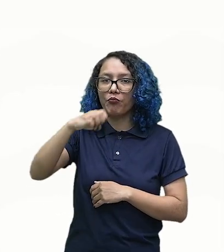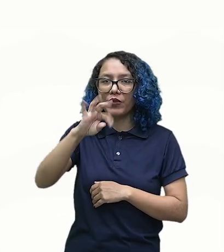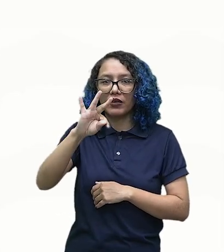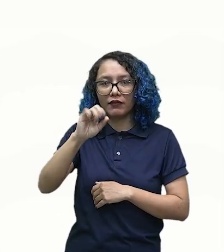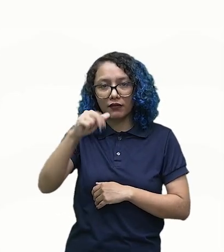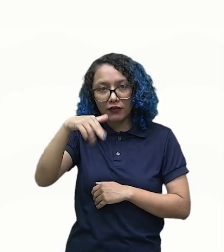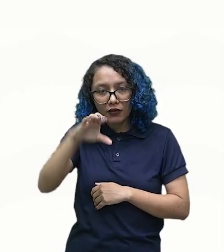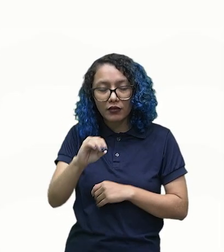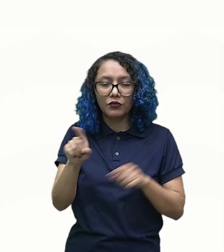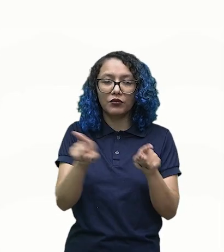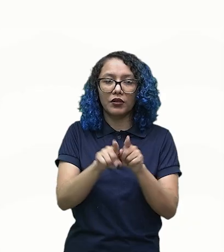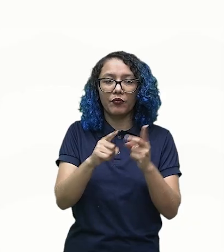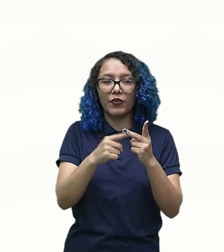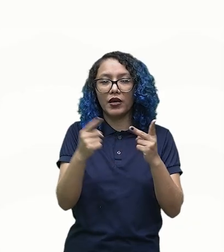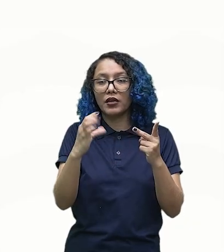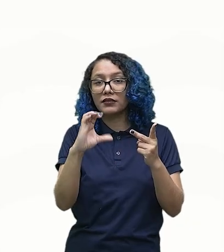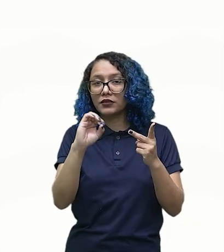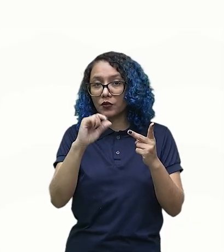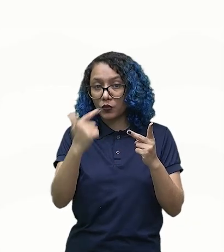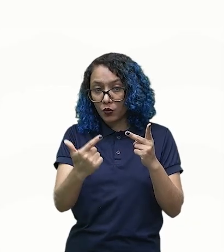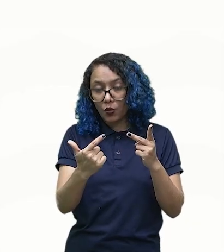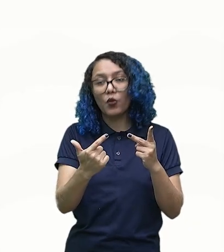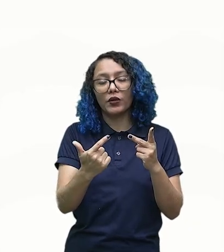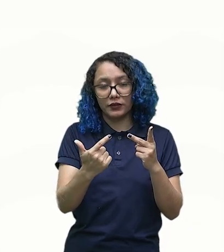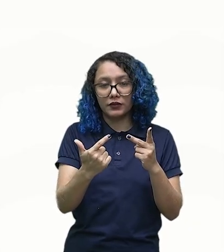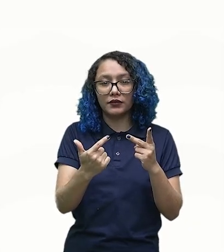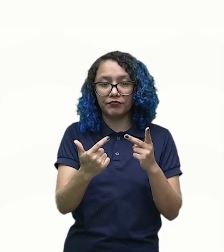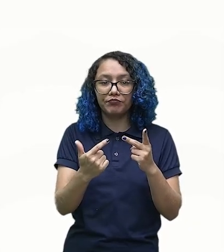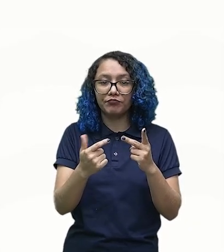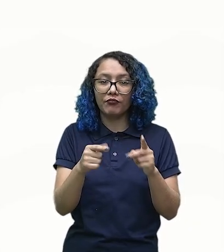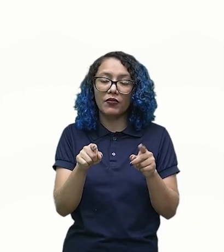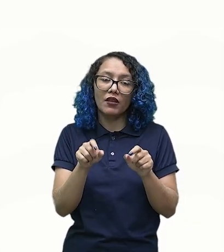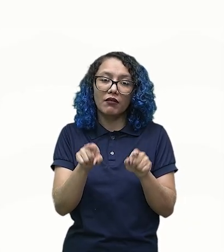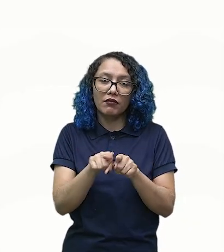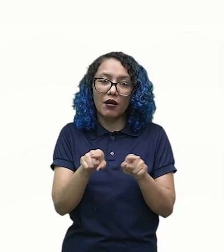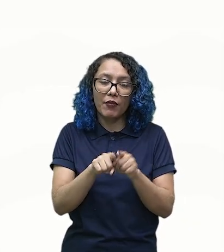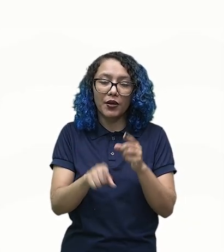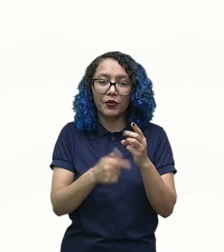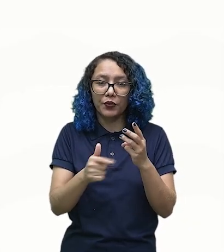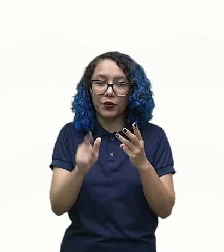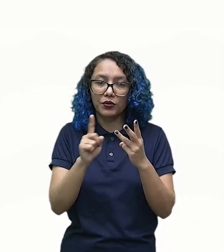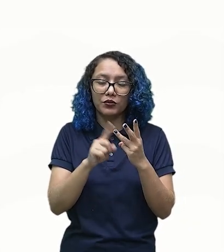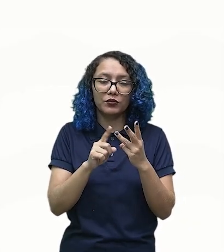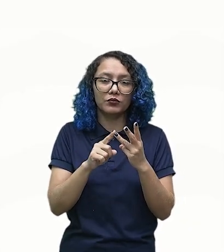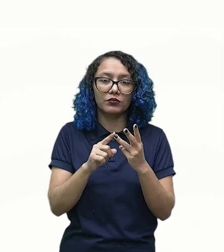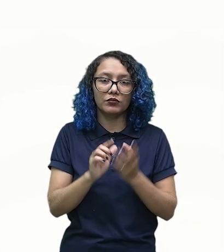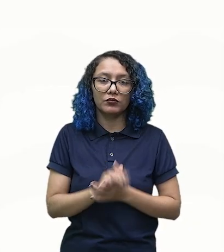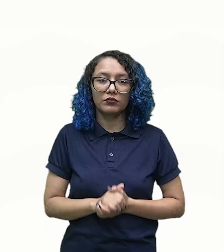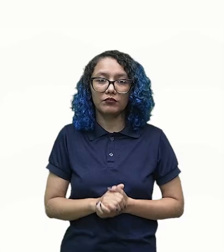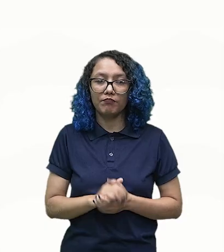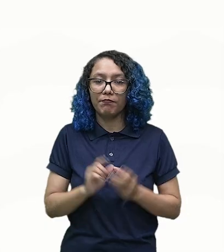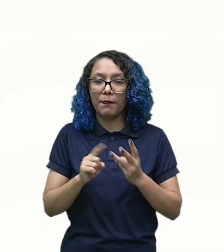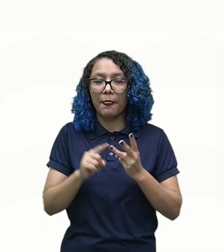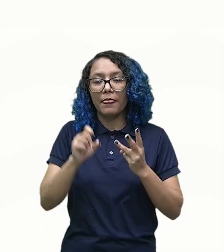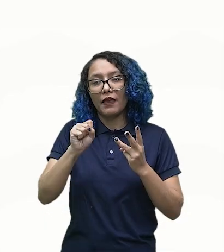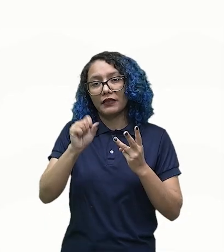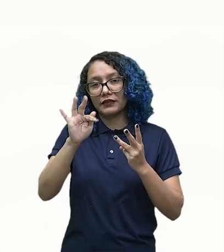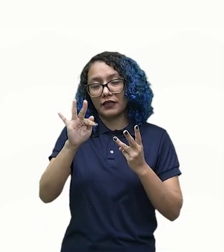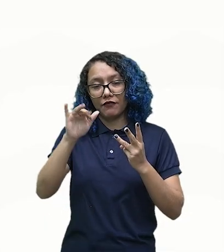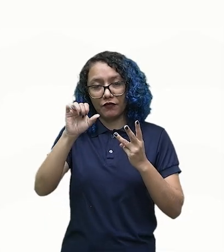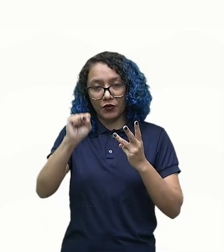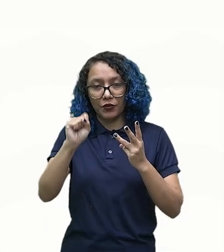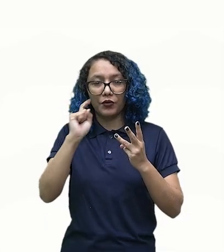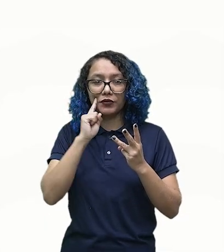o CO2, que é o gás carbônico, também chamado de dióxido de carbono, o fluoreto